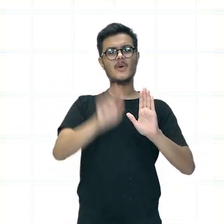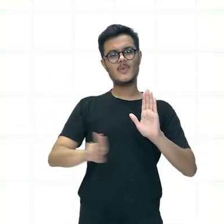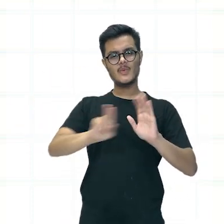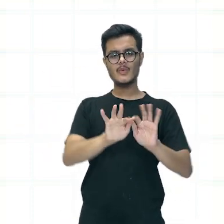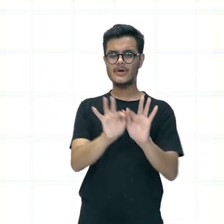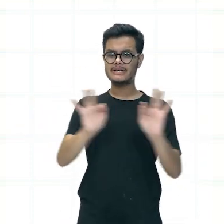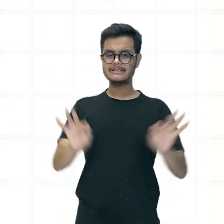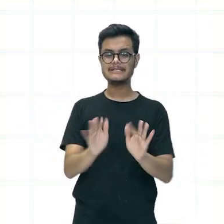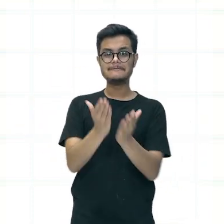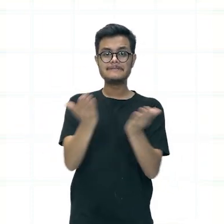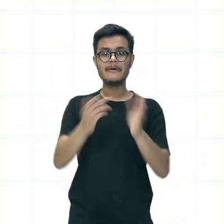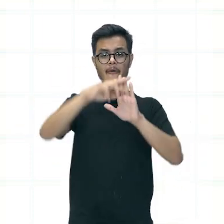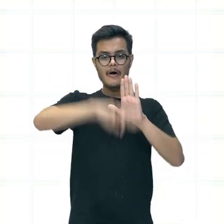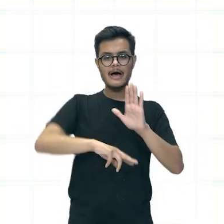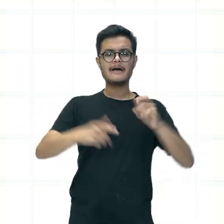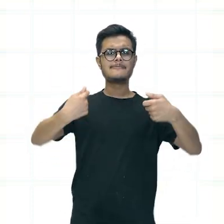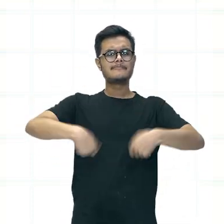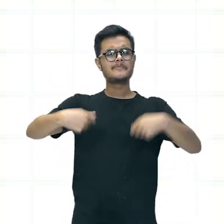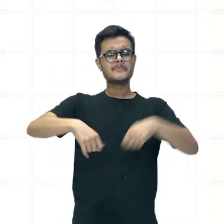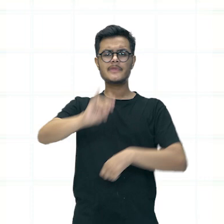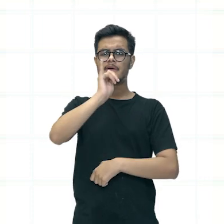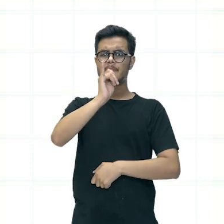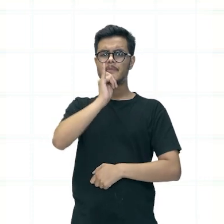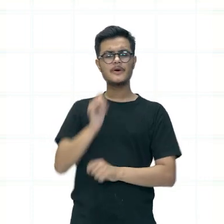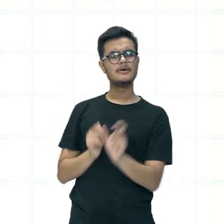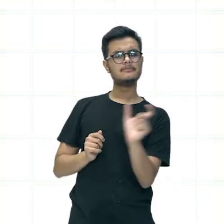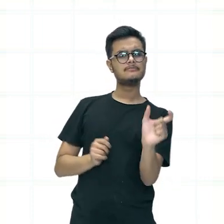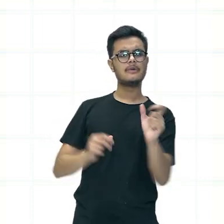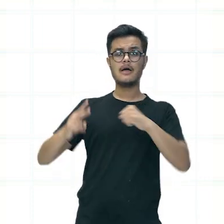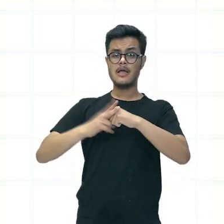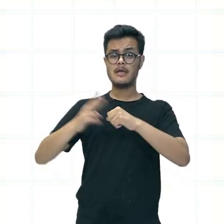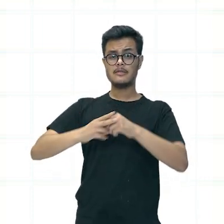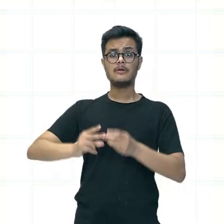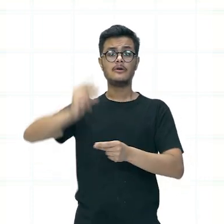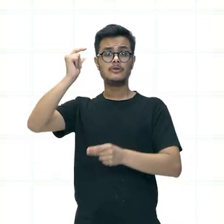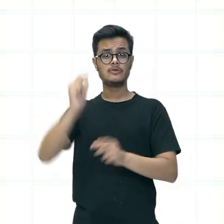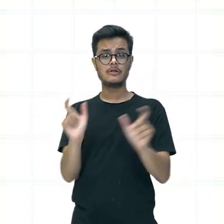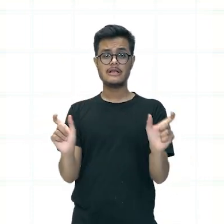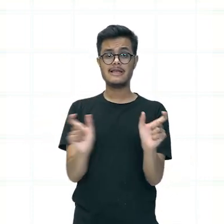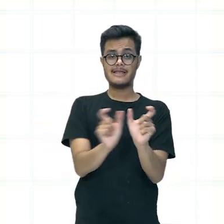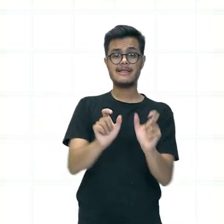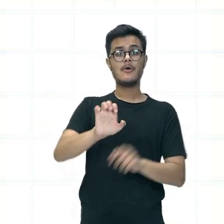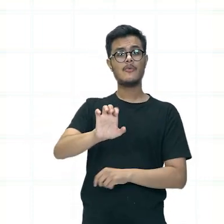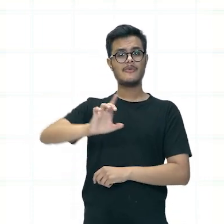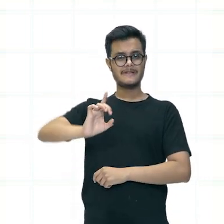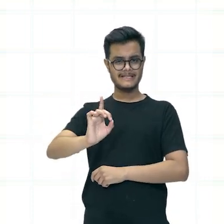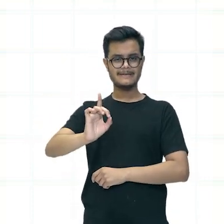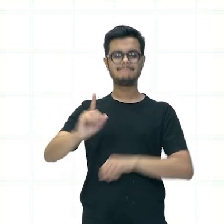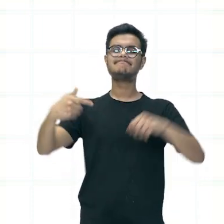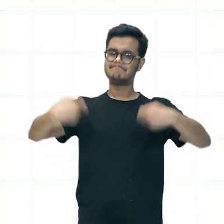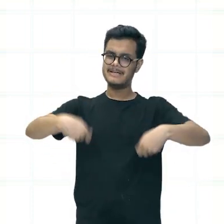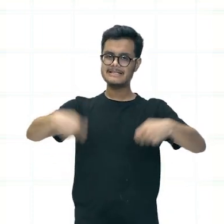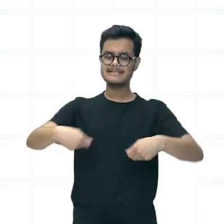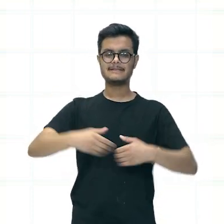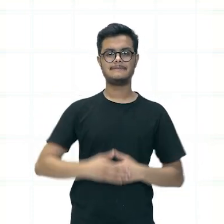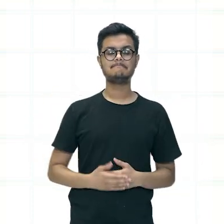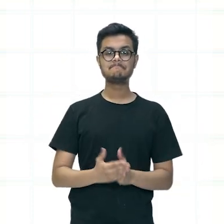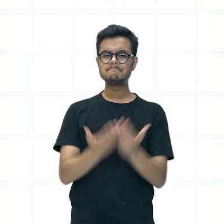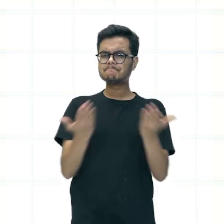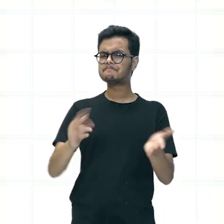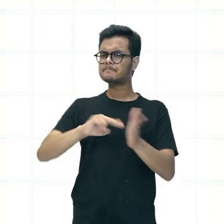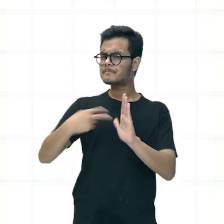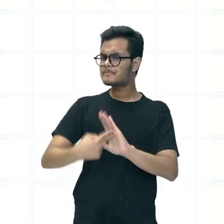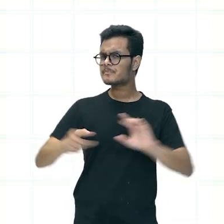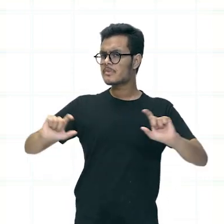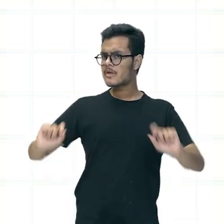geral aqui, gente, para os verbos regulares no passado, é acrescentar ED. Isso quer dizer que,